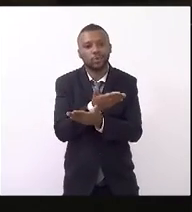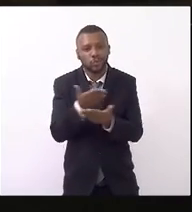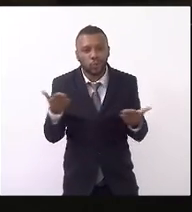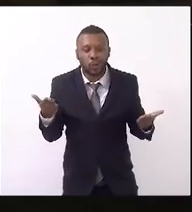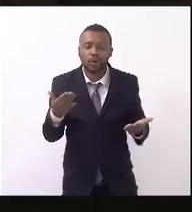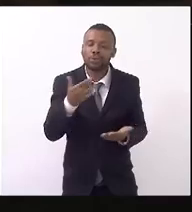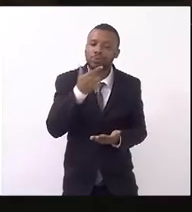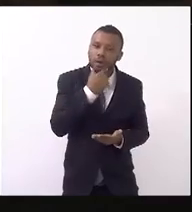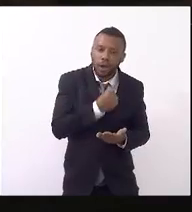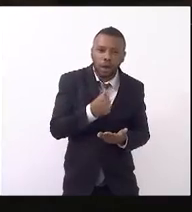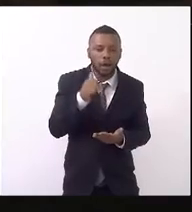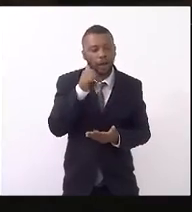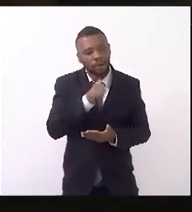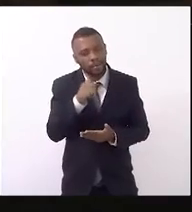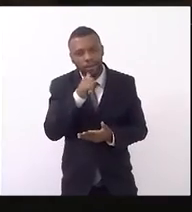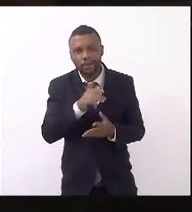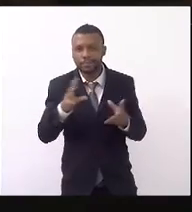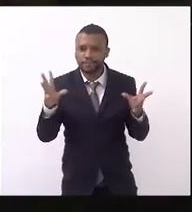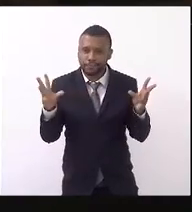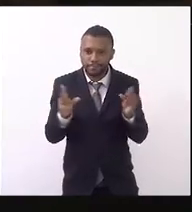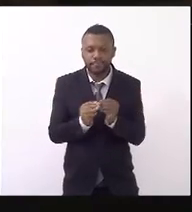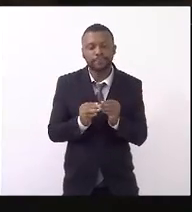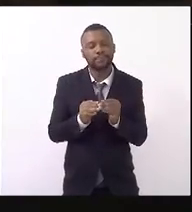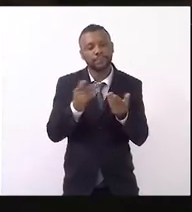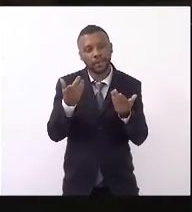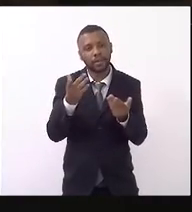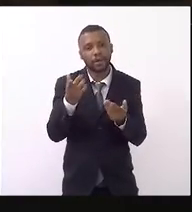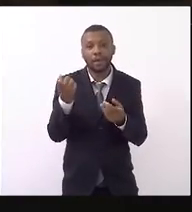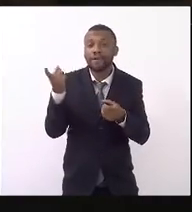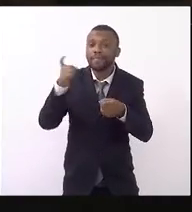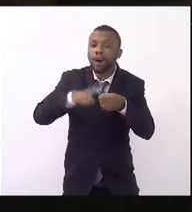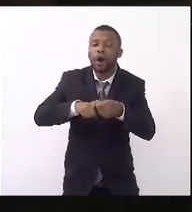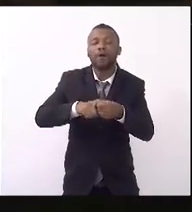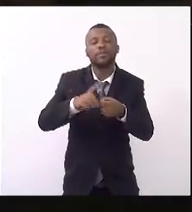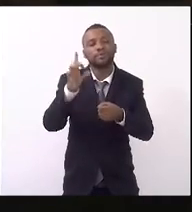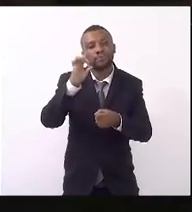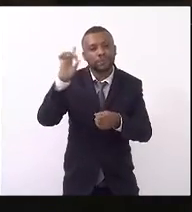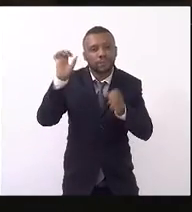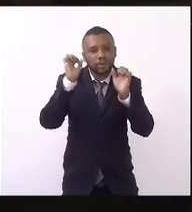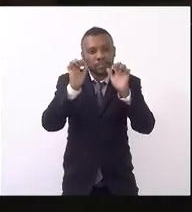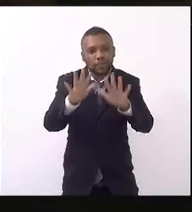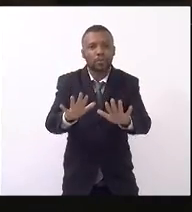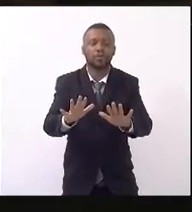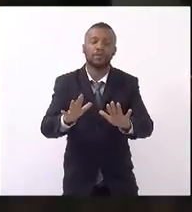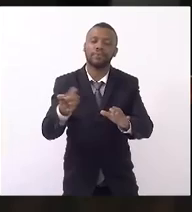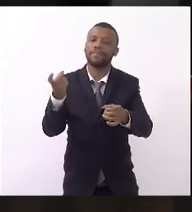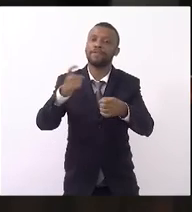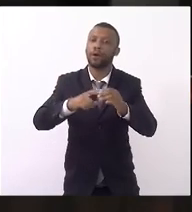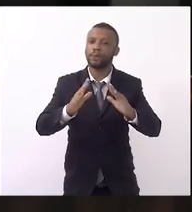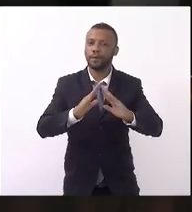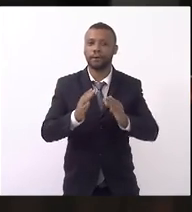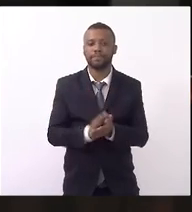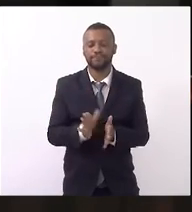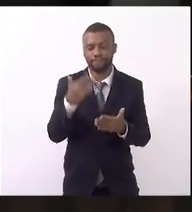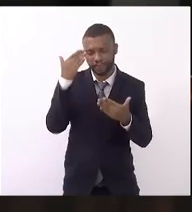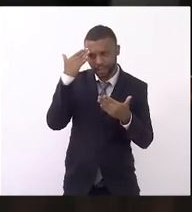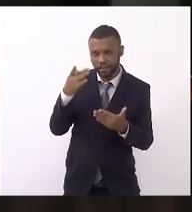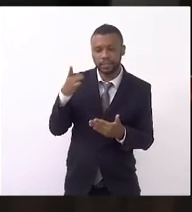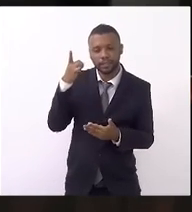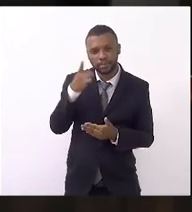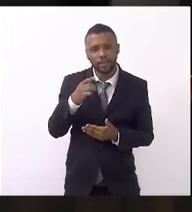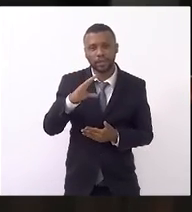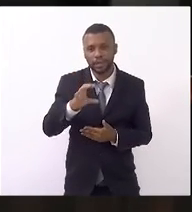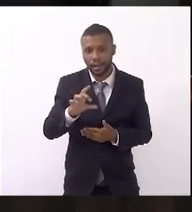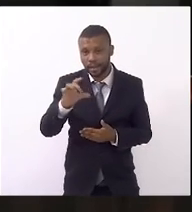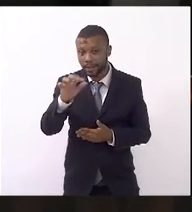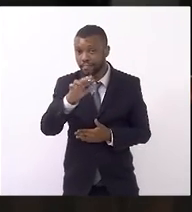todas. E voltem, né, com Deus aí para as suas residências. Obrigado, deputada Célia Jordão, que vai